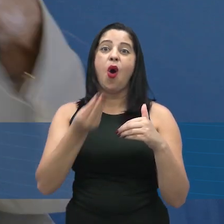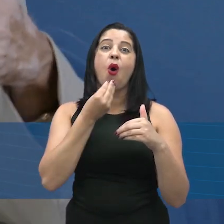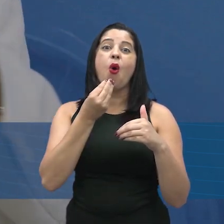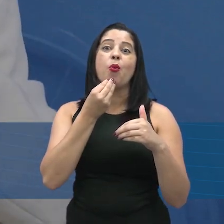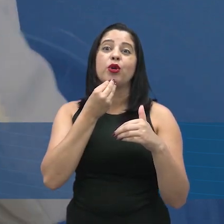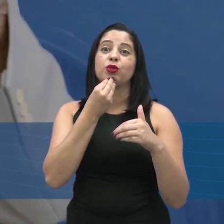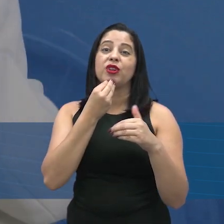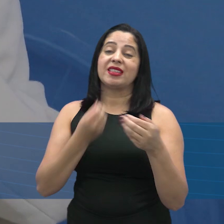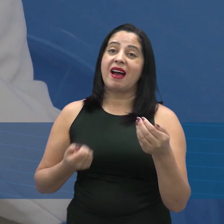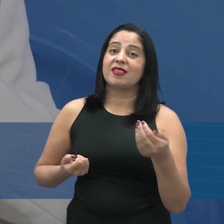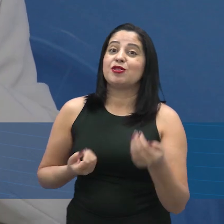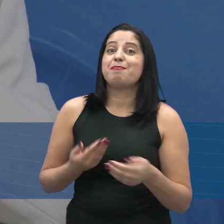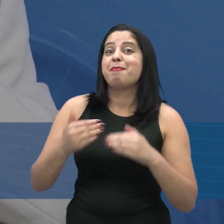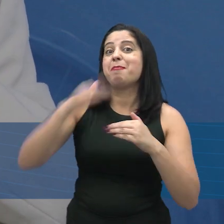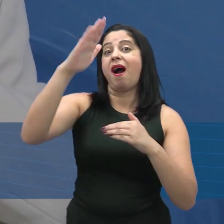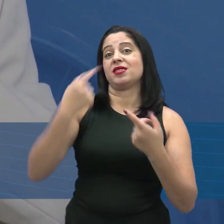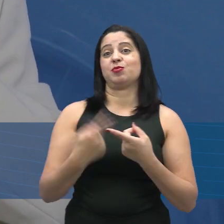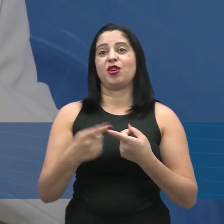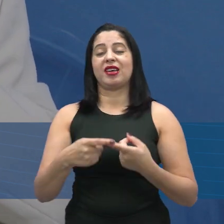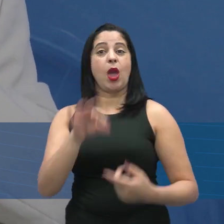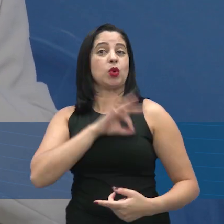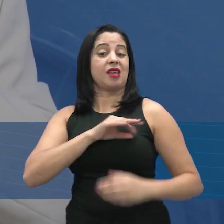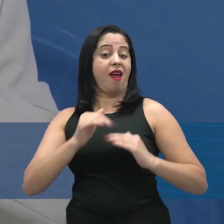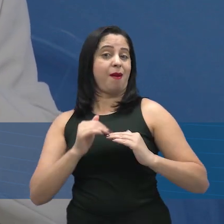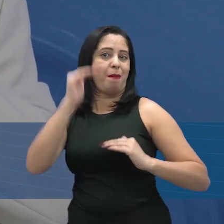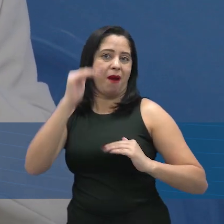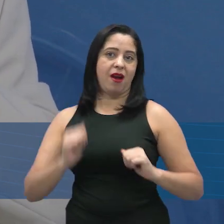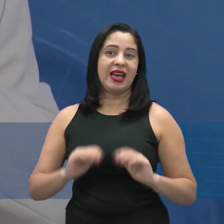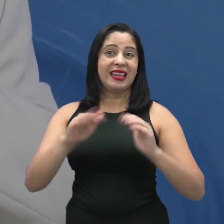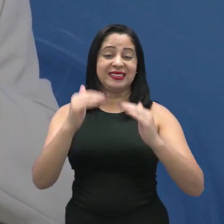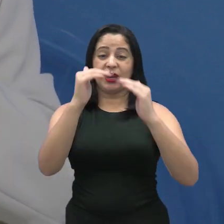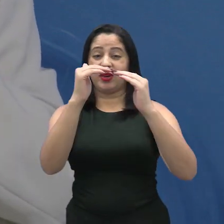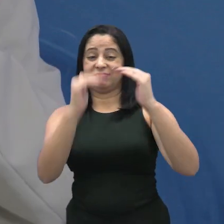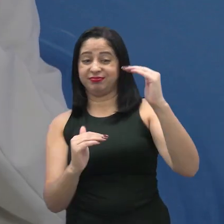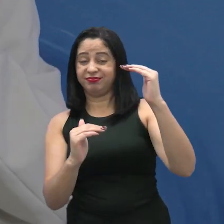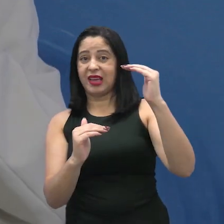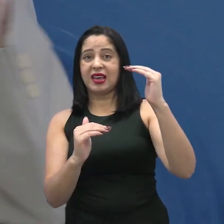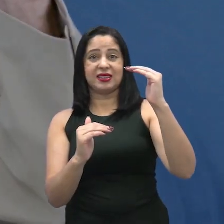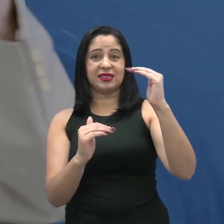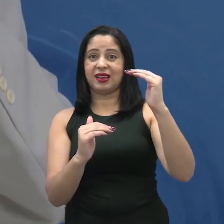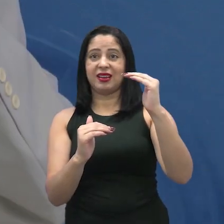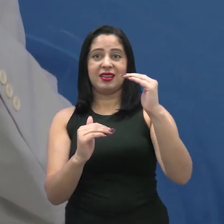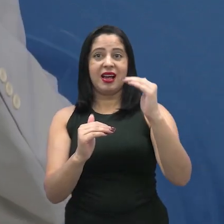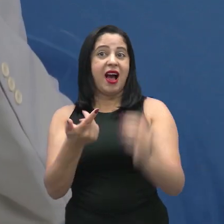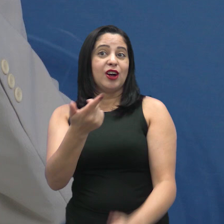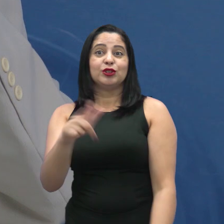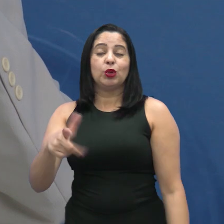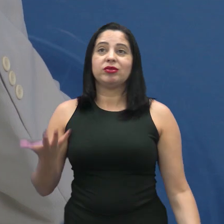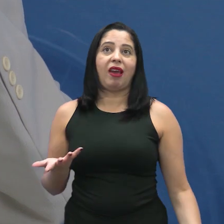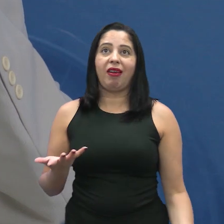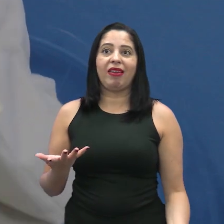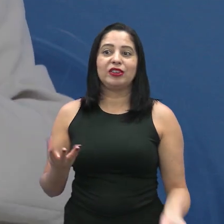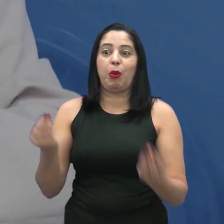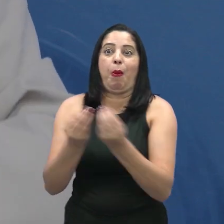porque tem uma renda mais elevada, né? Então, essa desigualdade, nós não temos uma solução mágica para